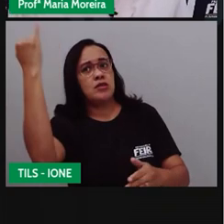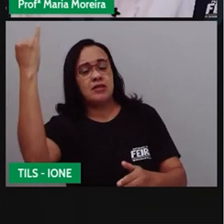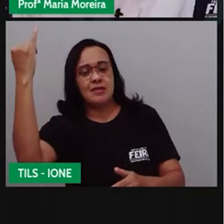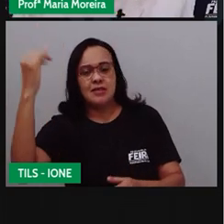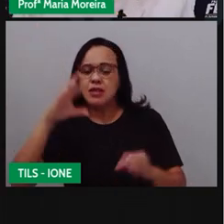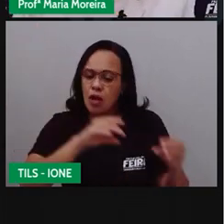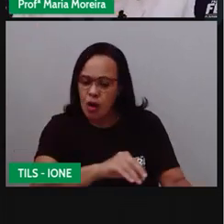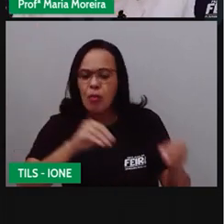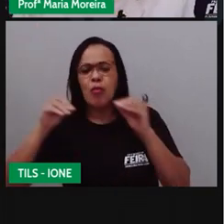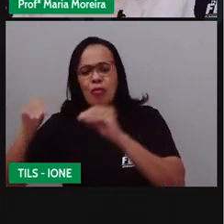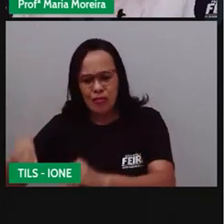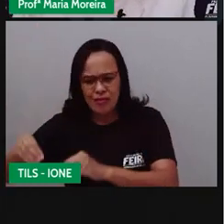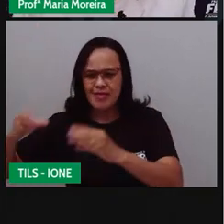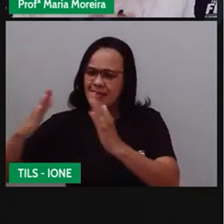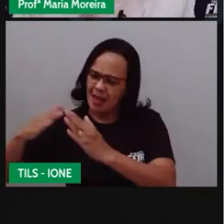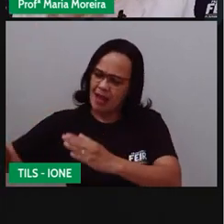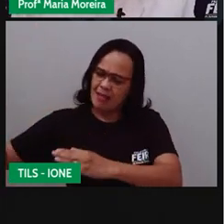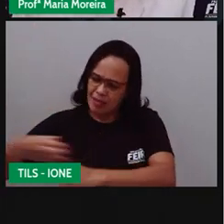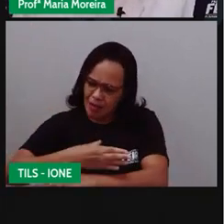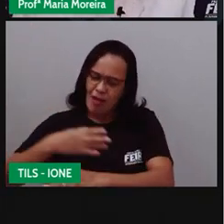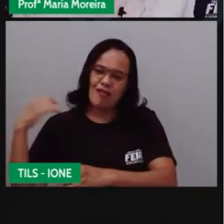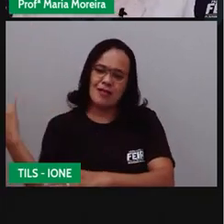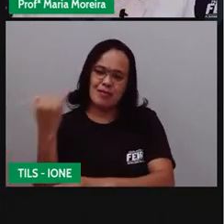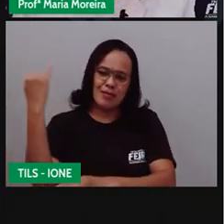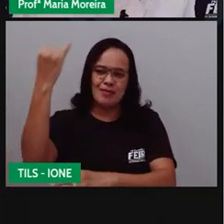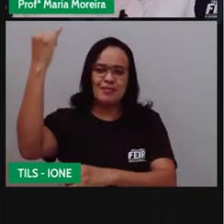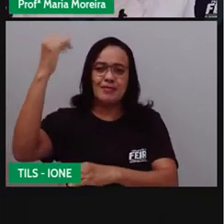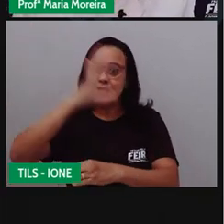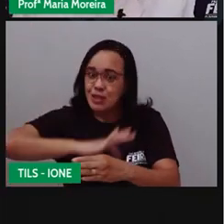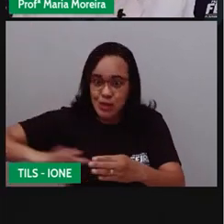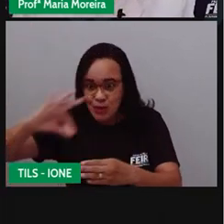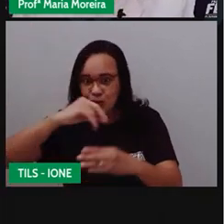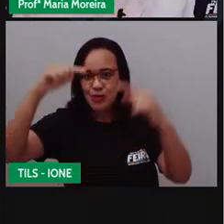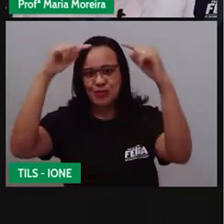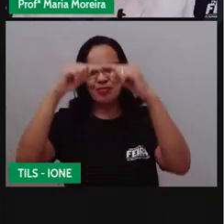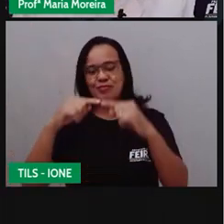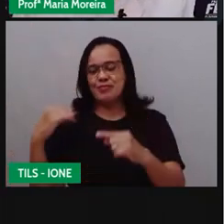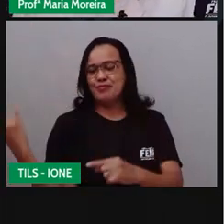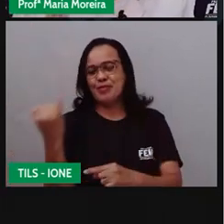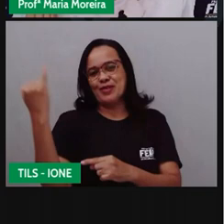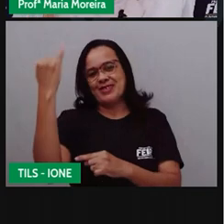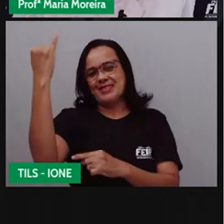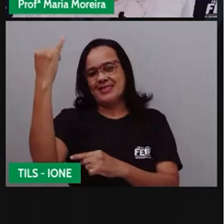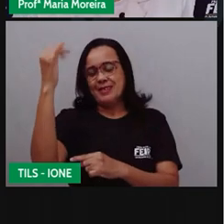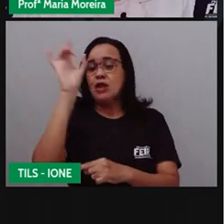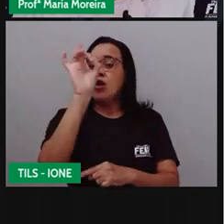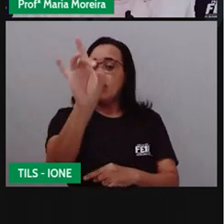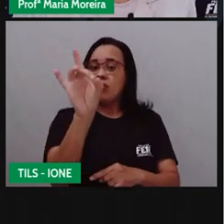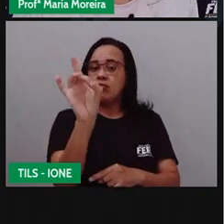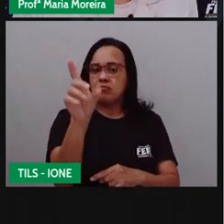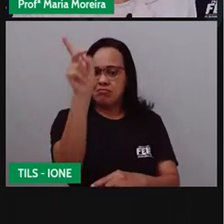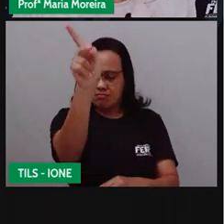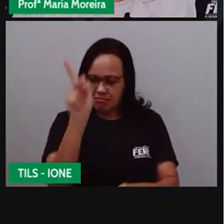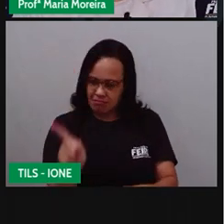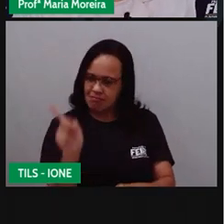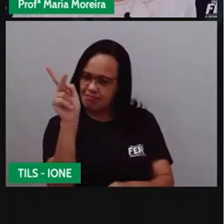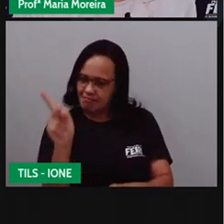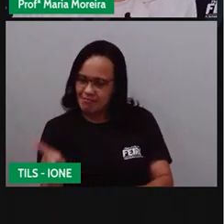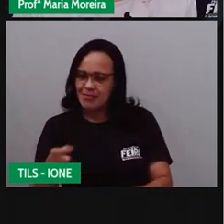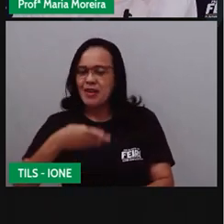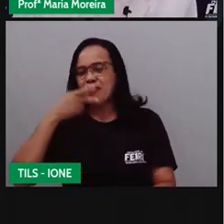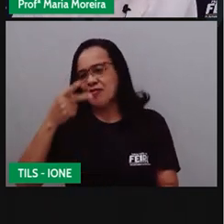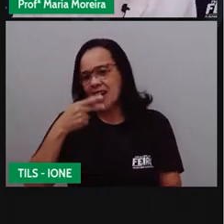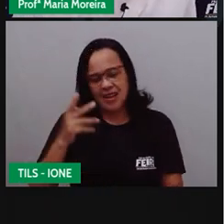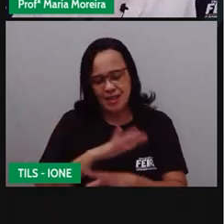eu mudei para casa nova. Então, esses são os fatos importantes da vida de vocês. Isso aí, só vocês é que podem dizer,